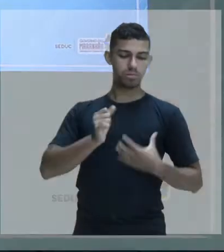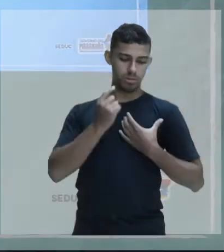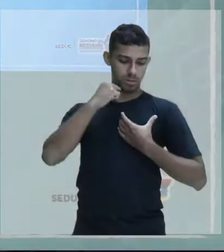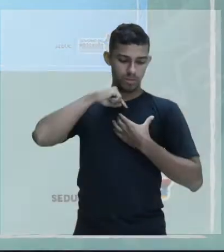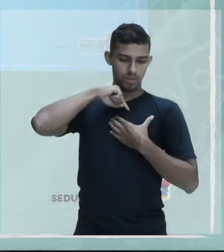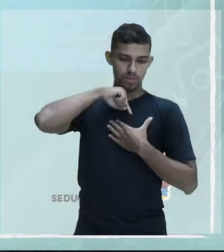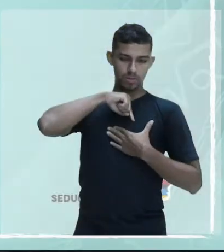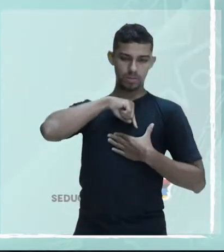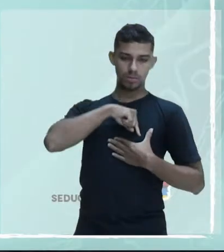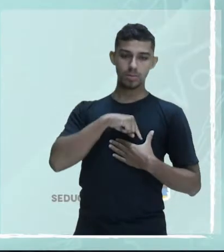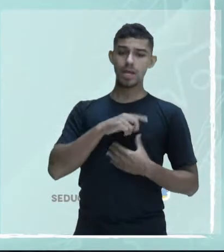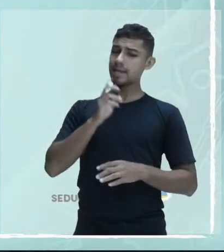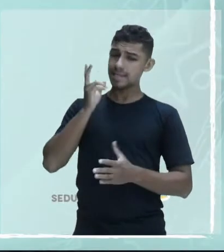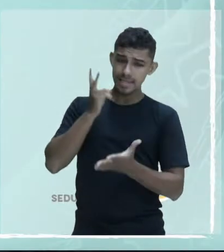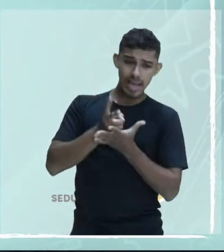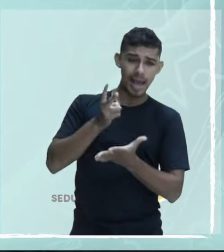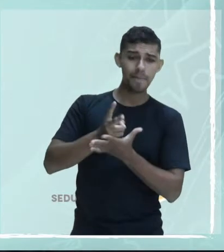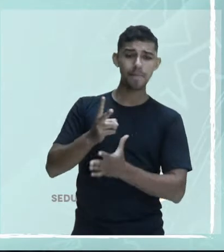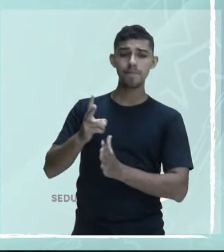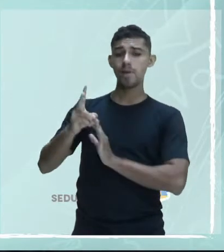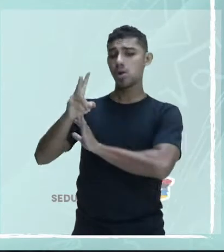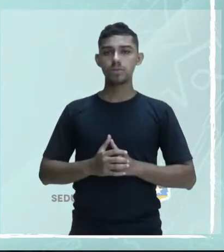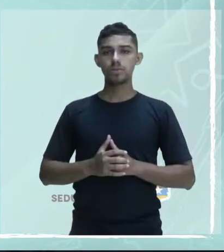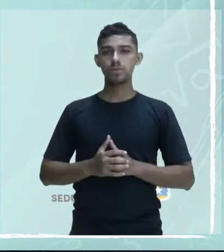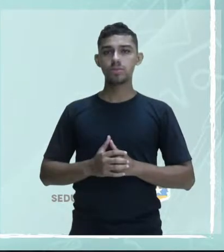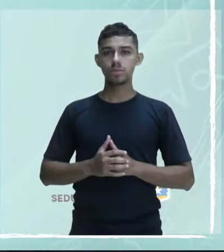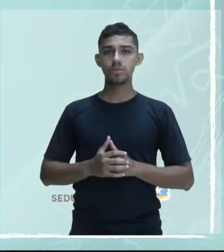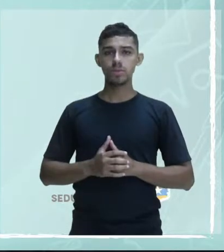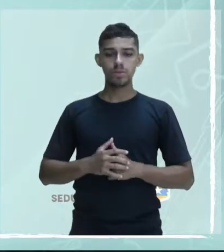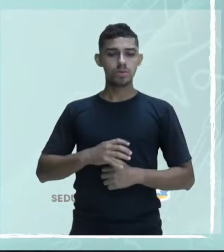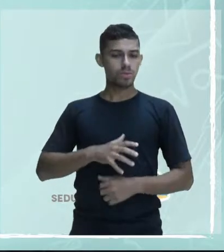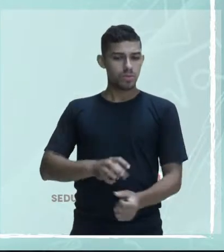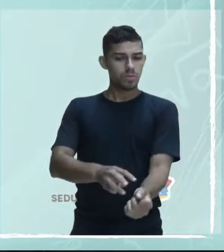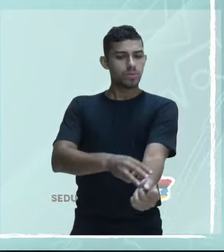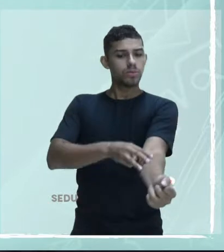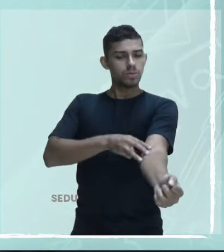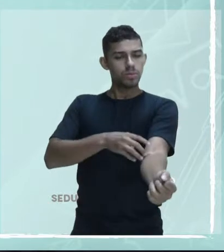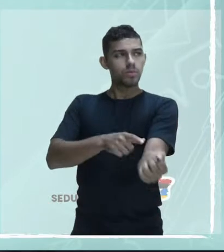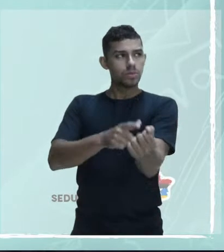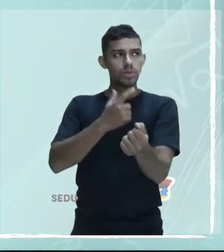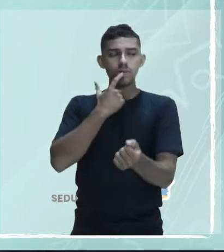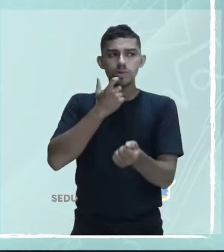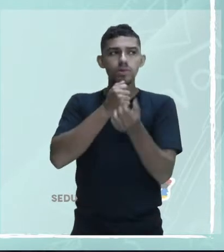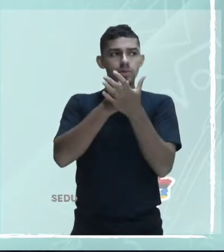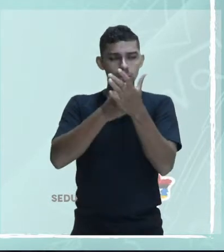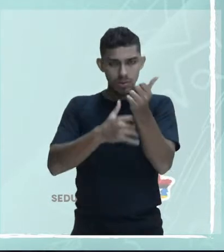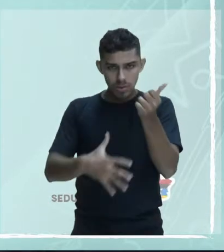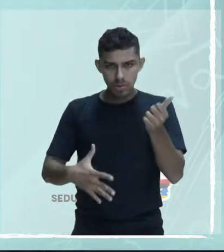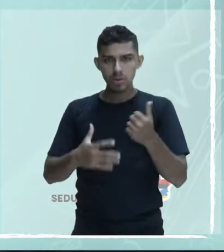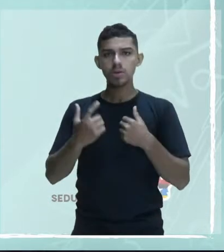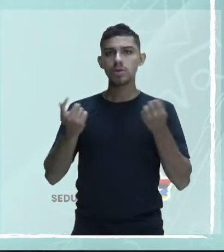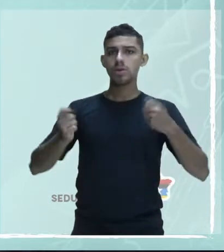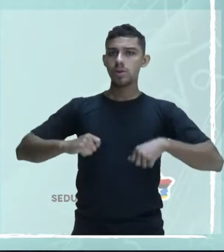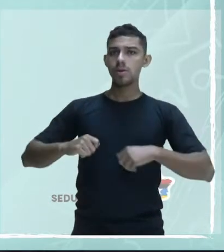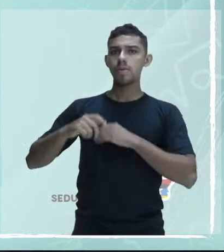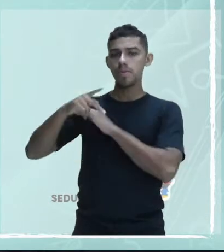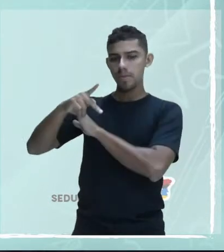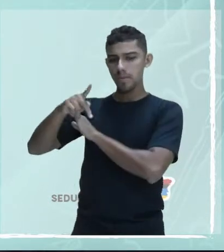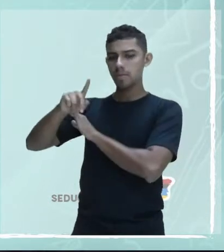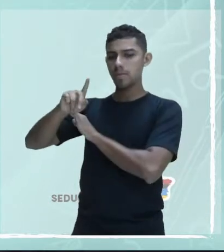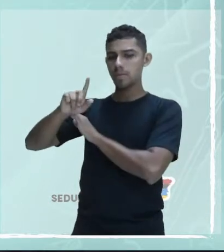no nosso coração, pessoal, sempre pelos átrios, tá certo? Então esse sangue ele retorna para o coração através das